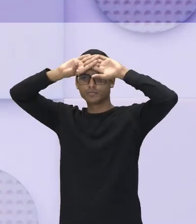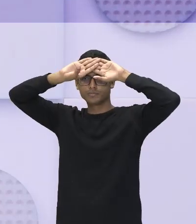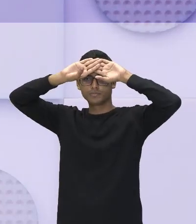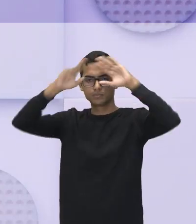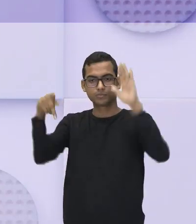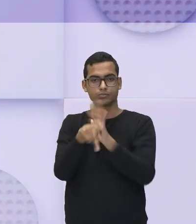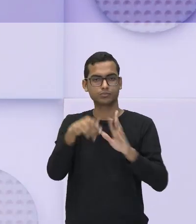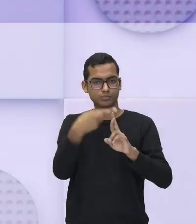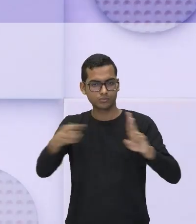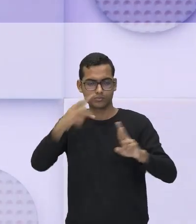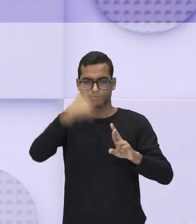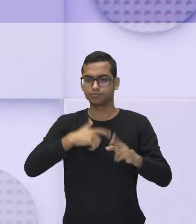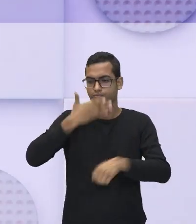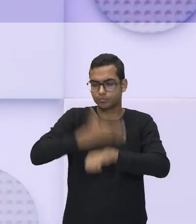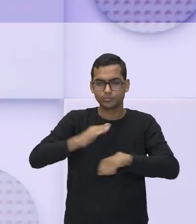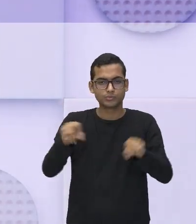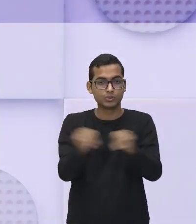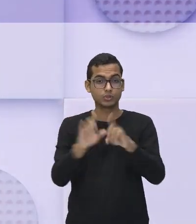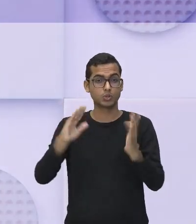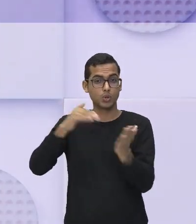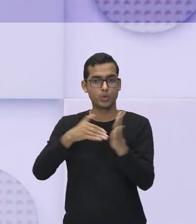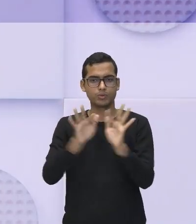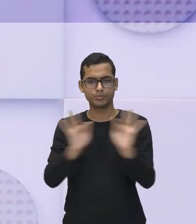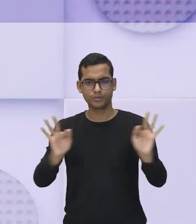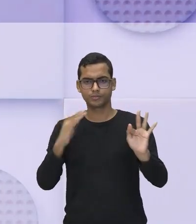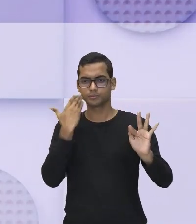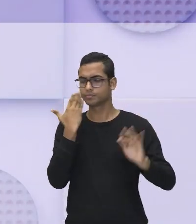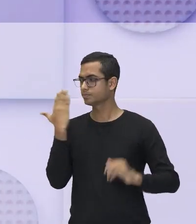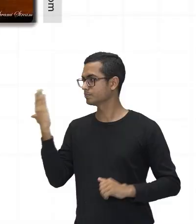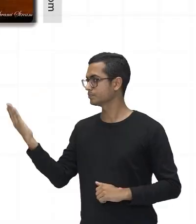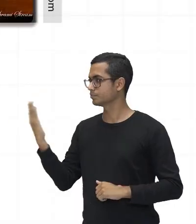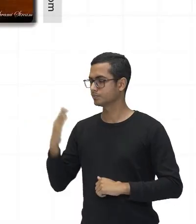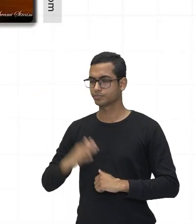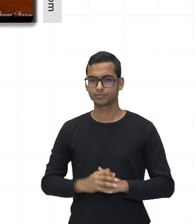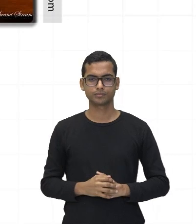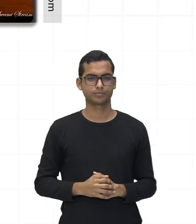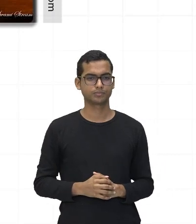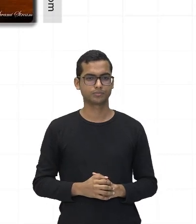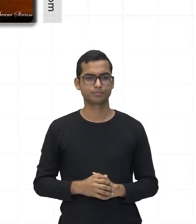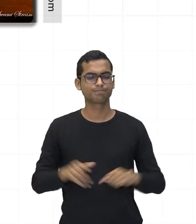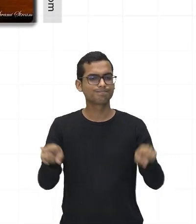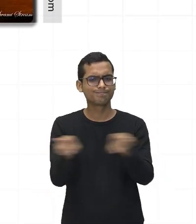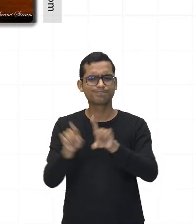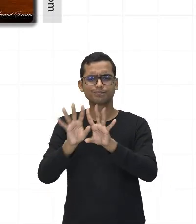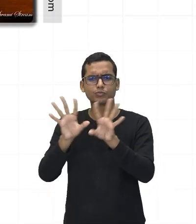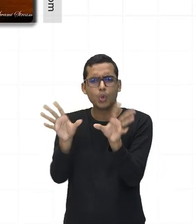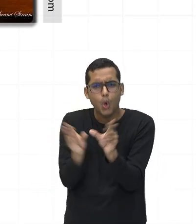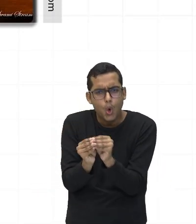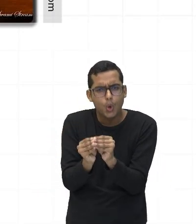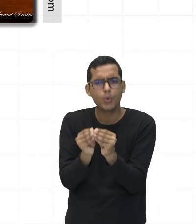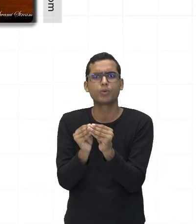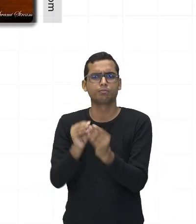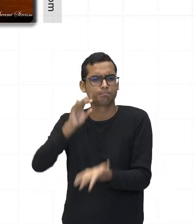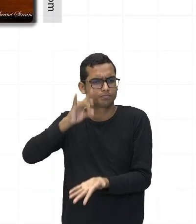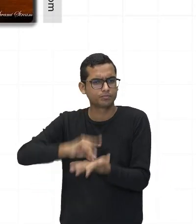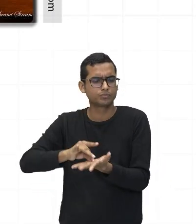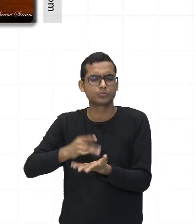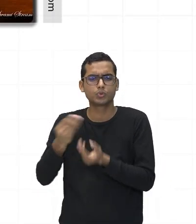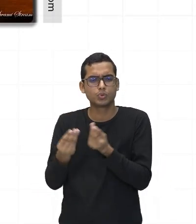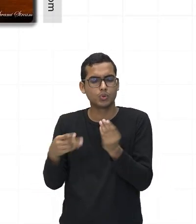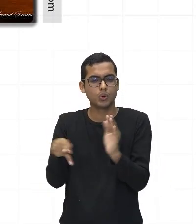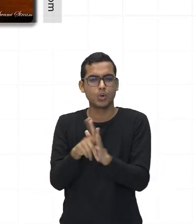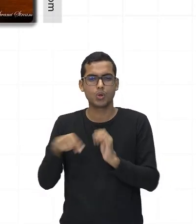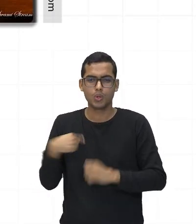pratico. E a última frase que nós temos aí na nossa cartela também resume bastante coisa, a gente